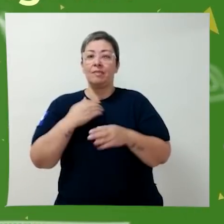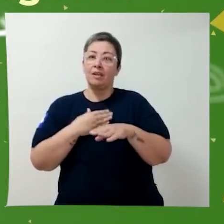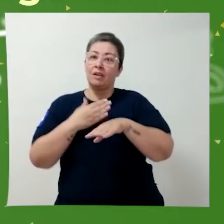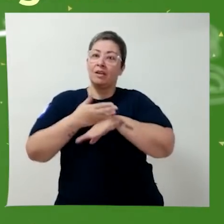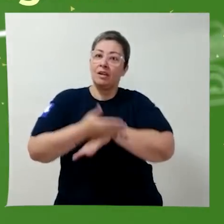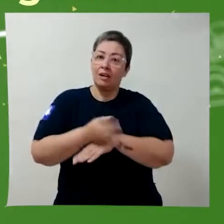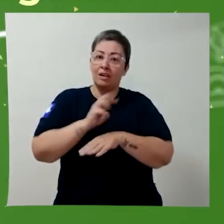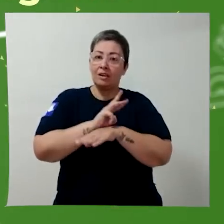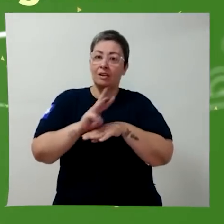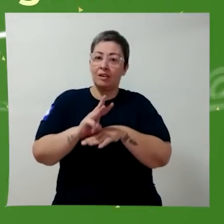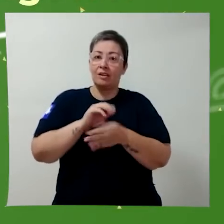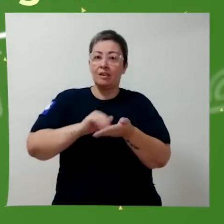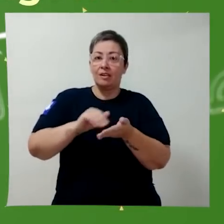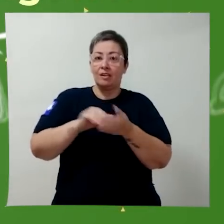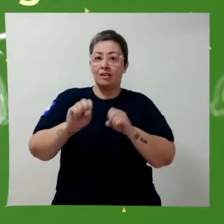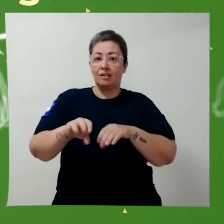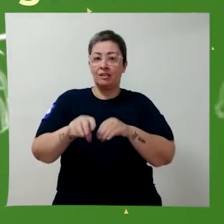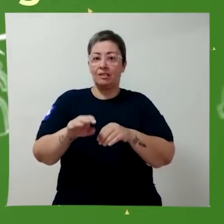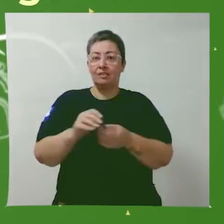Acesse o Portal da Educação.